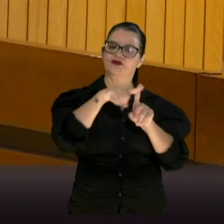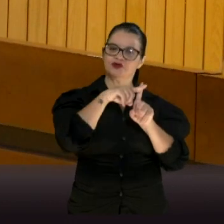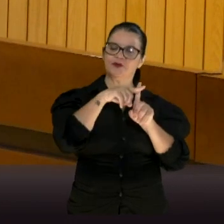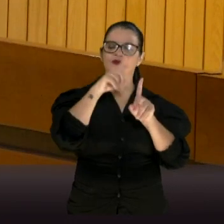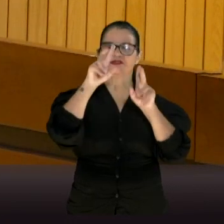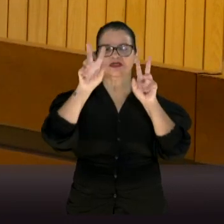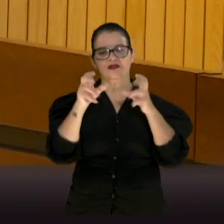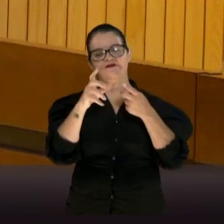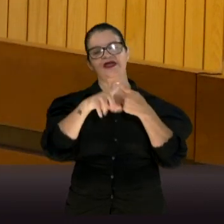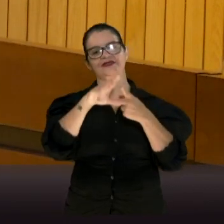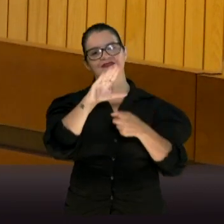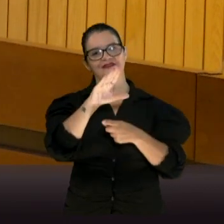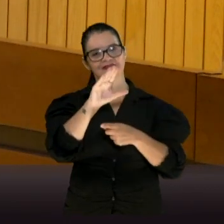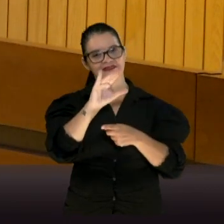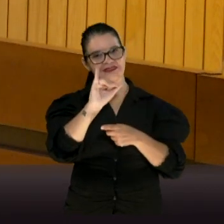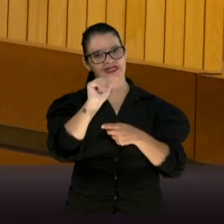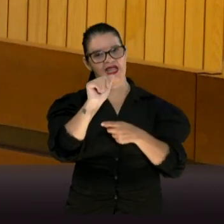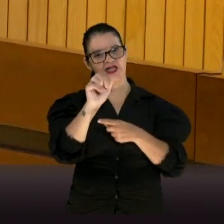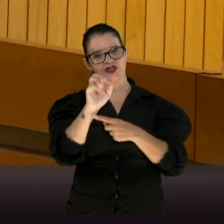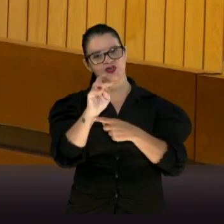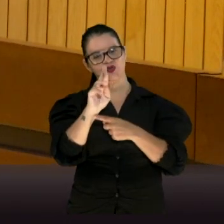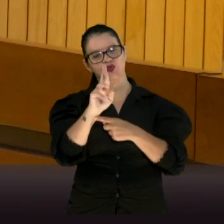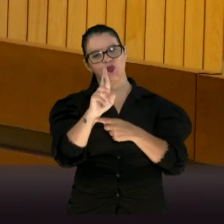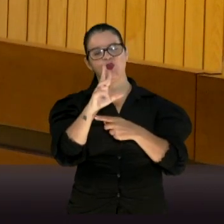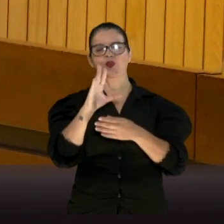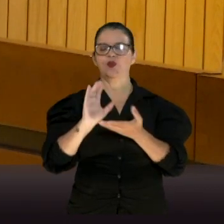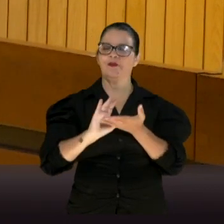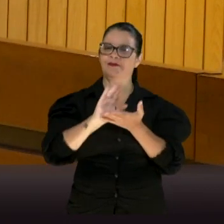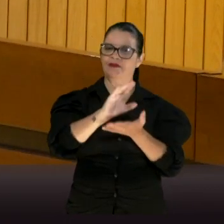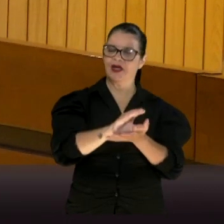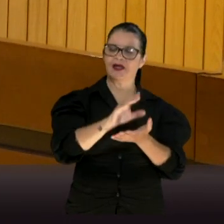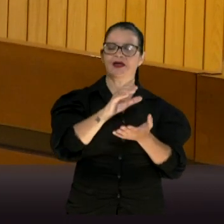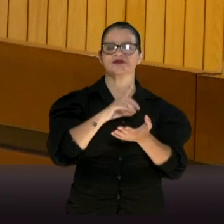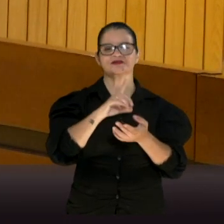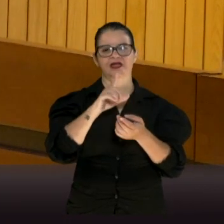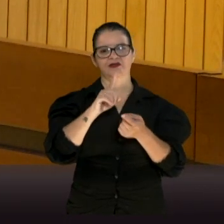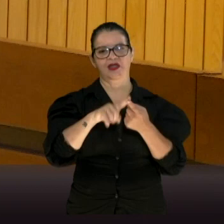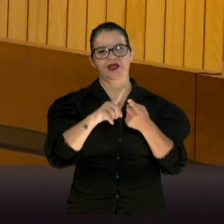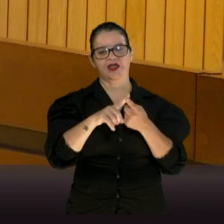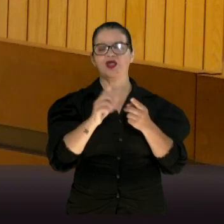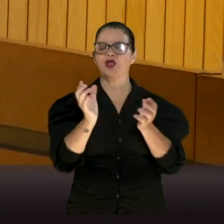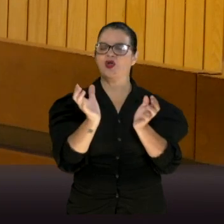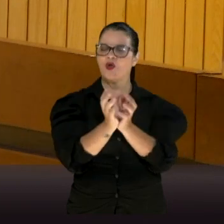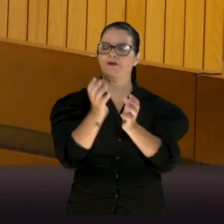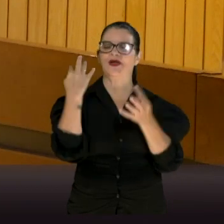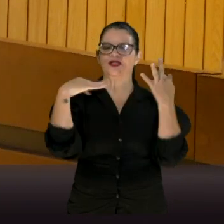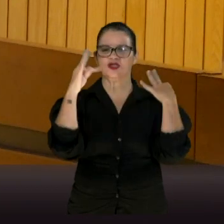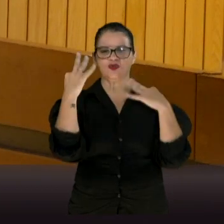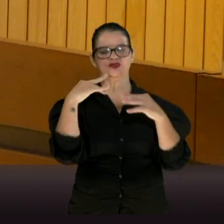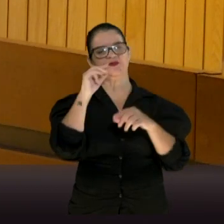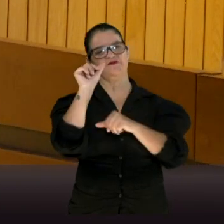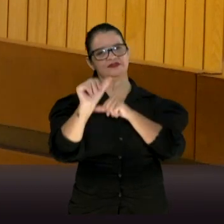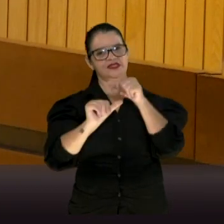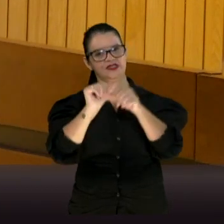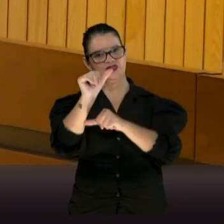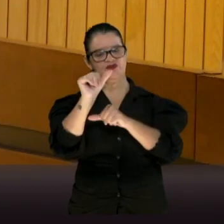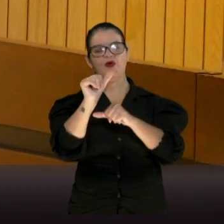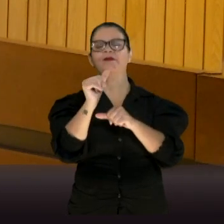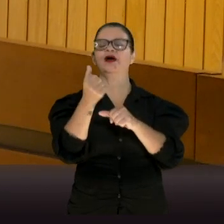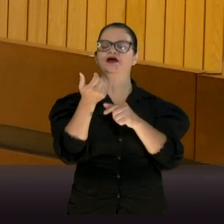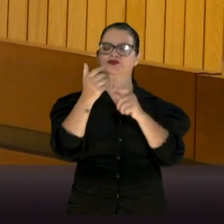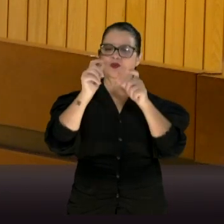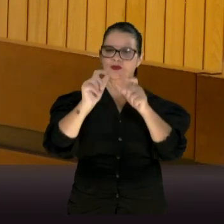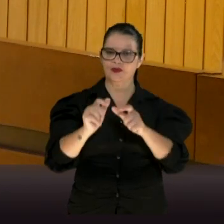isso, a Ciatu, terreno já repassado aí para a Polícia Militar, companhia de turismo que vai ser transformada num batalhão de turismo, uma sede